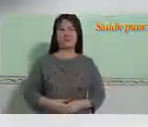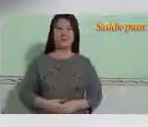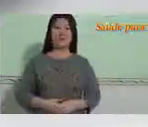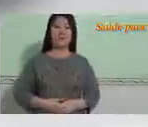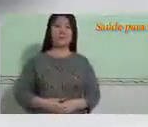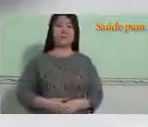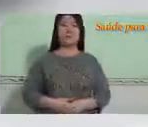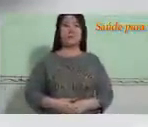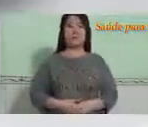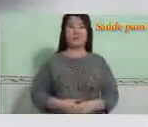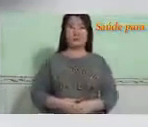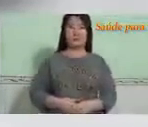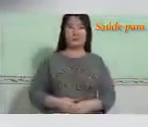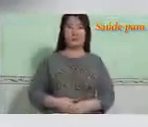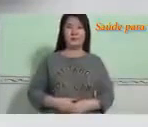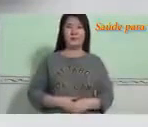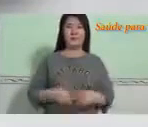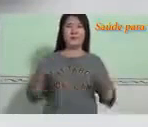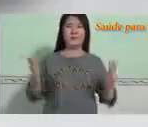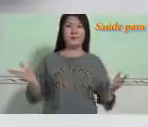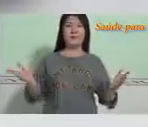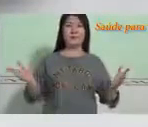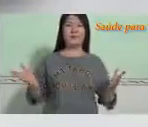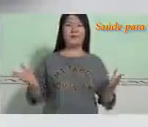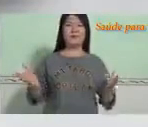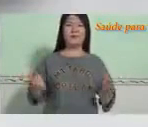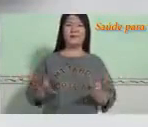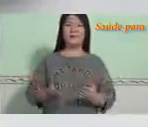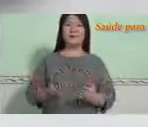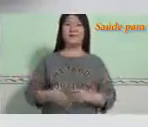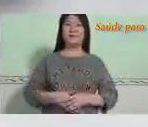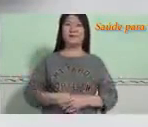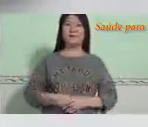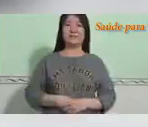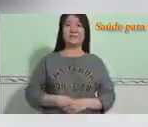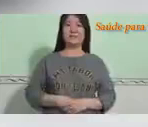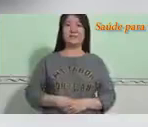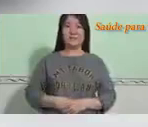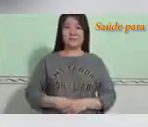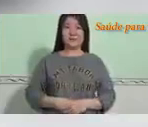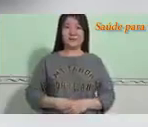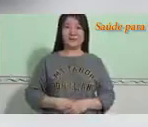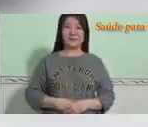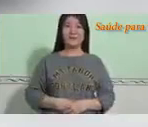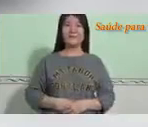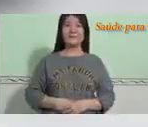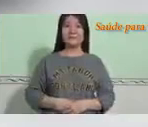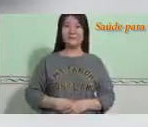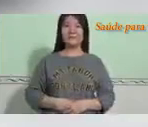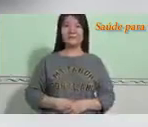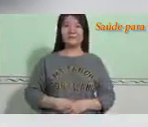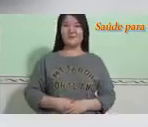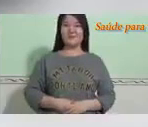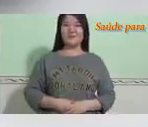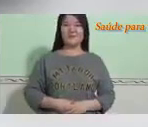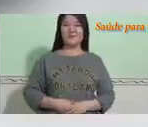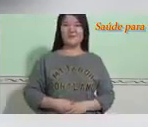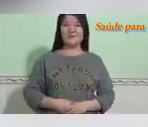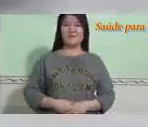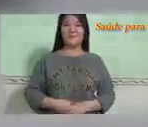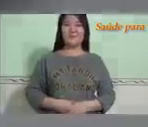O que fazer? 2 pontos. É aconselhado manter o repouso para permitir que os músculos se recuperem, vírgula. No